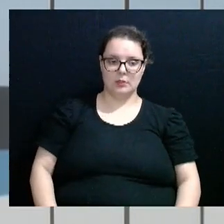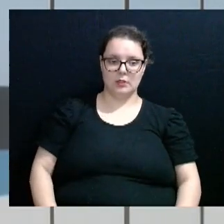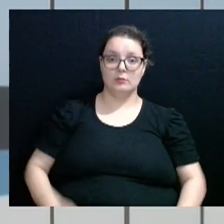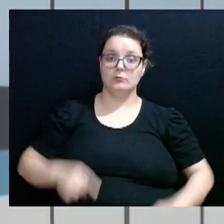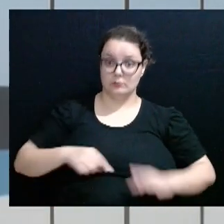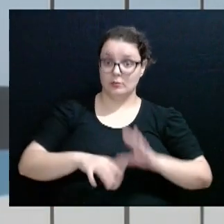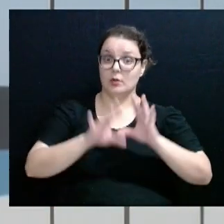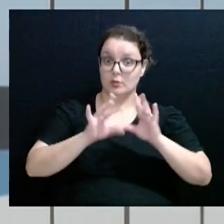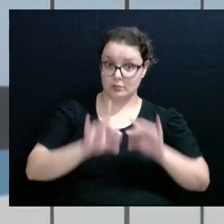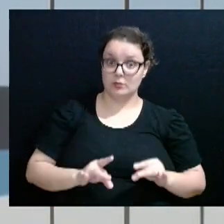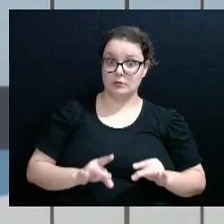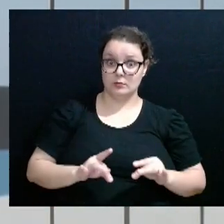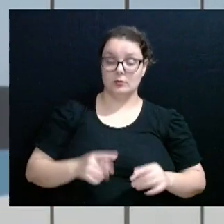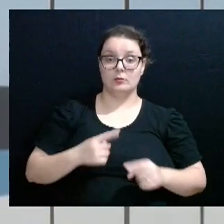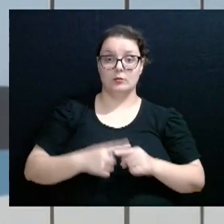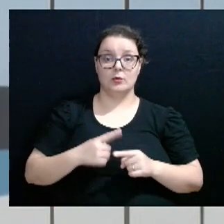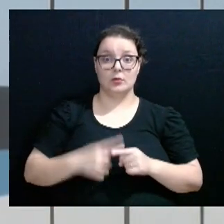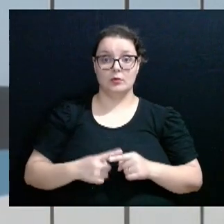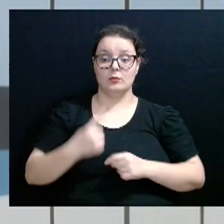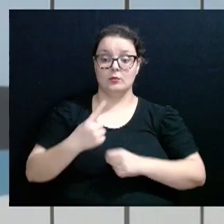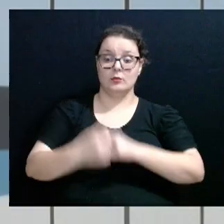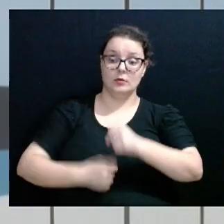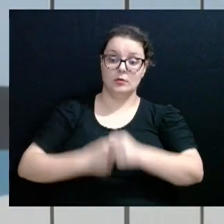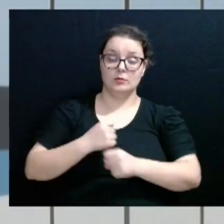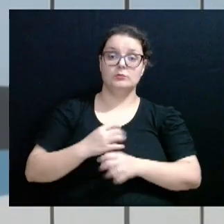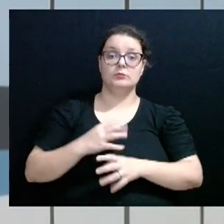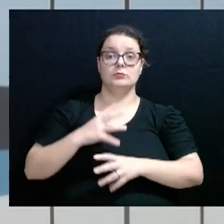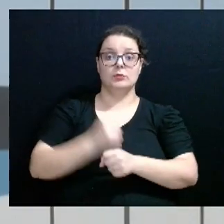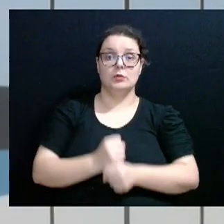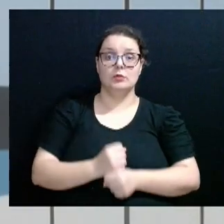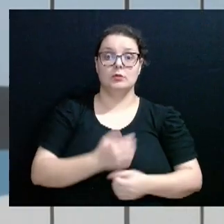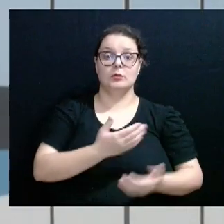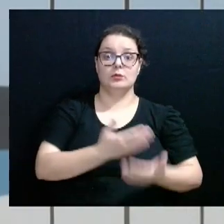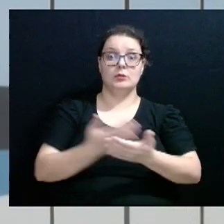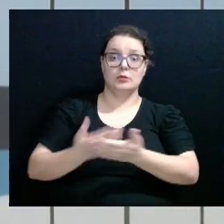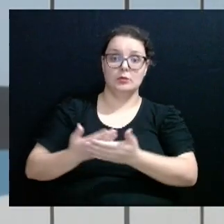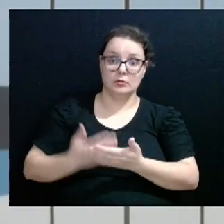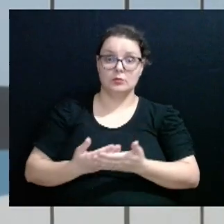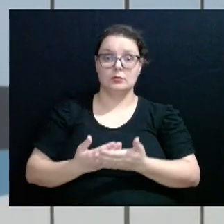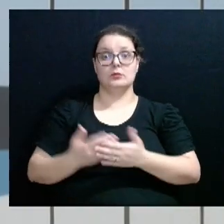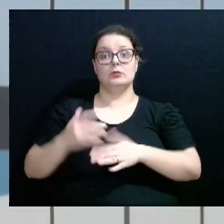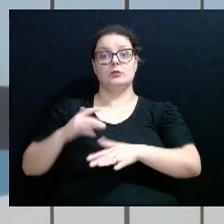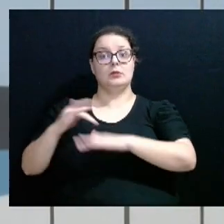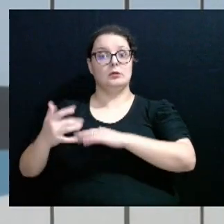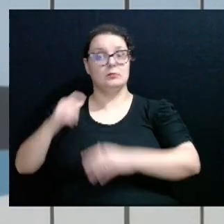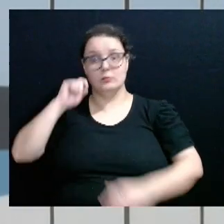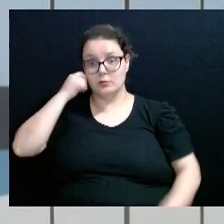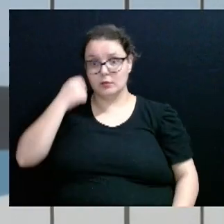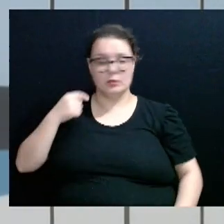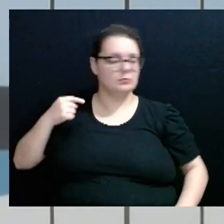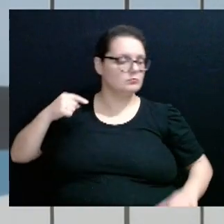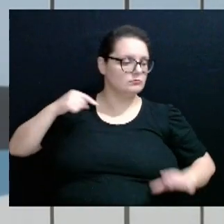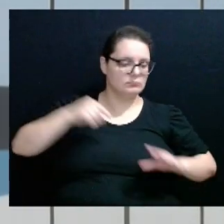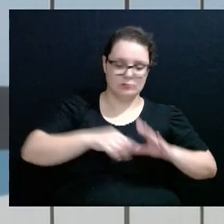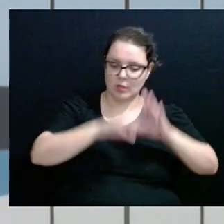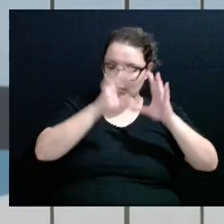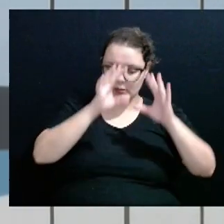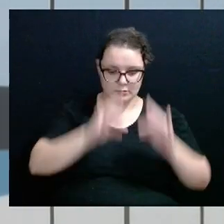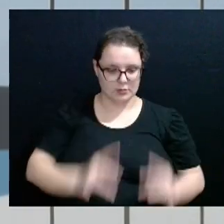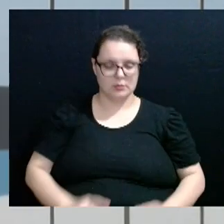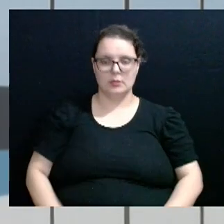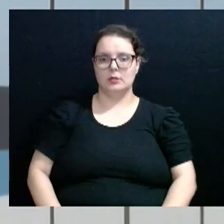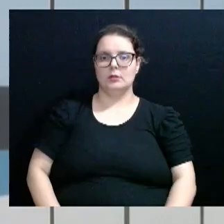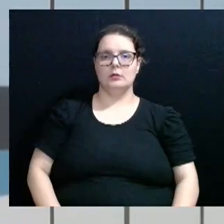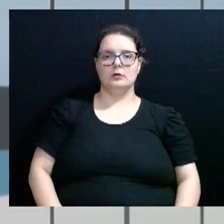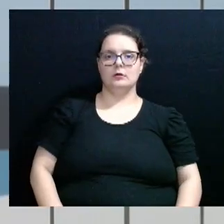gente ficou um ano inteiro estudando a história da imprensa negra. Então a gente fez um mergulho a partir de